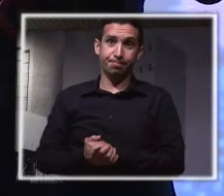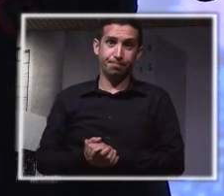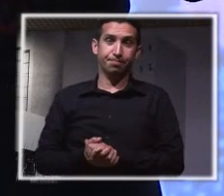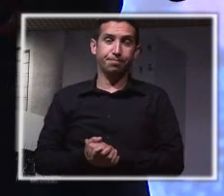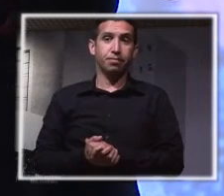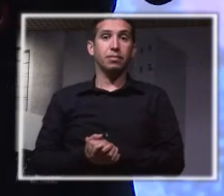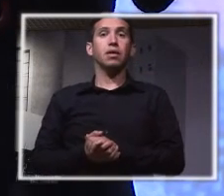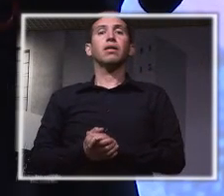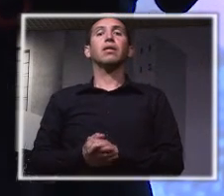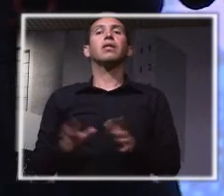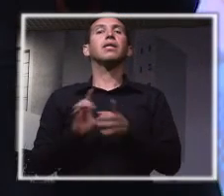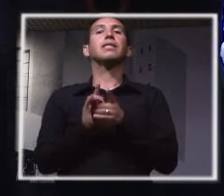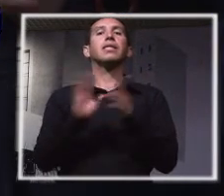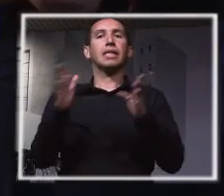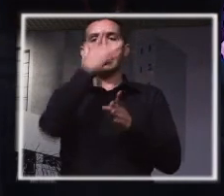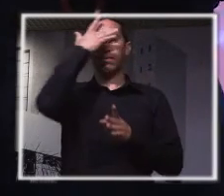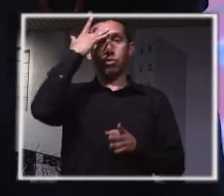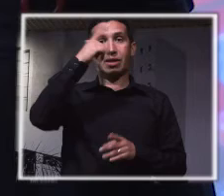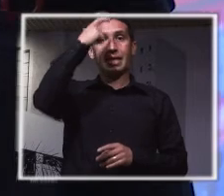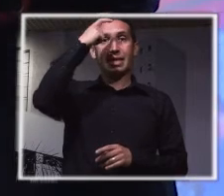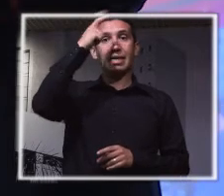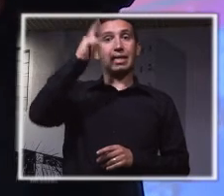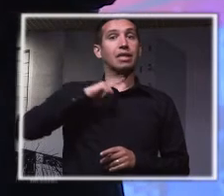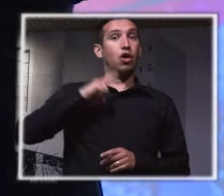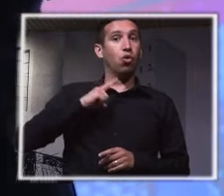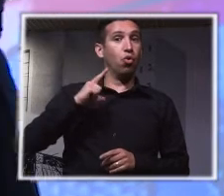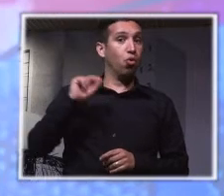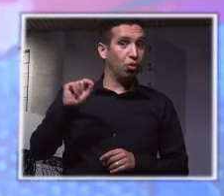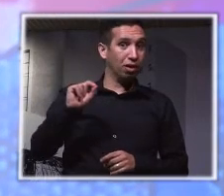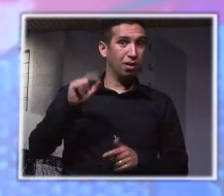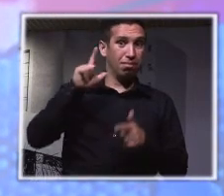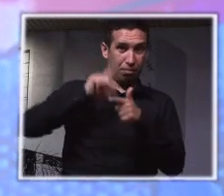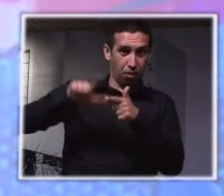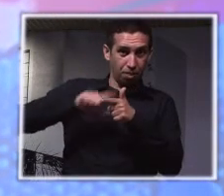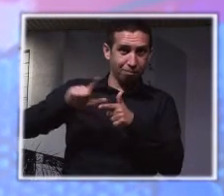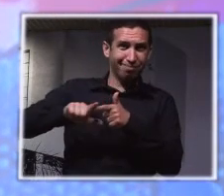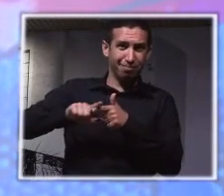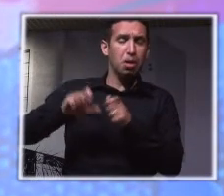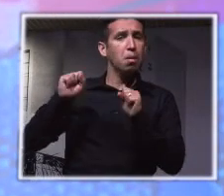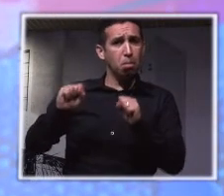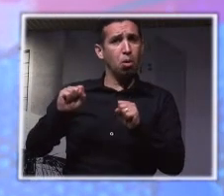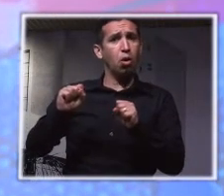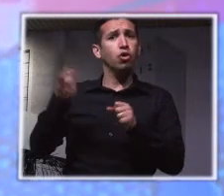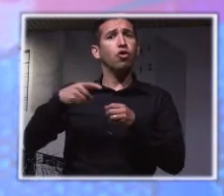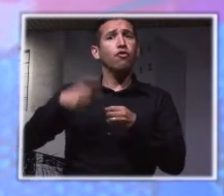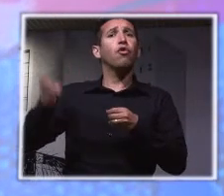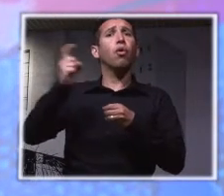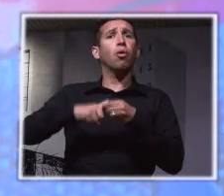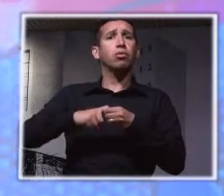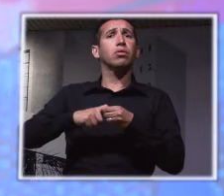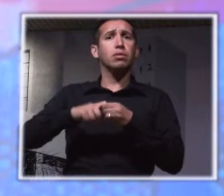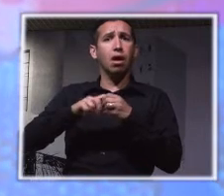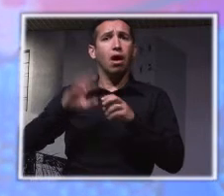e que permite que as pessoas em conflito possam restaurar suas relações em bases mais